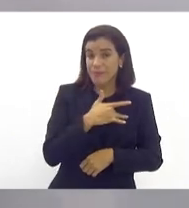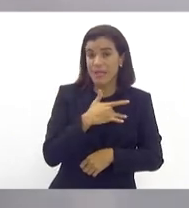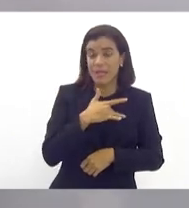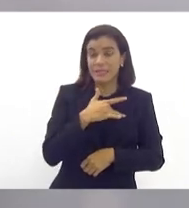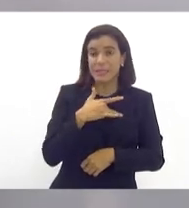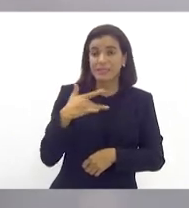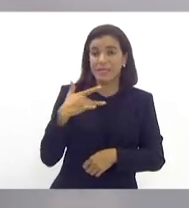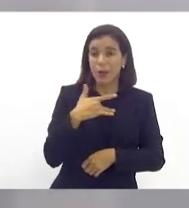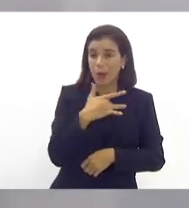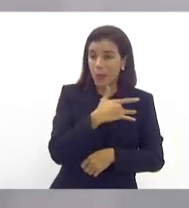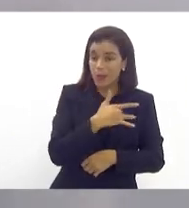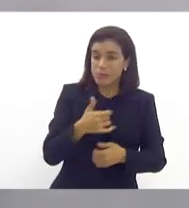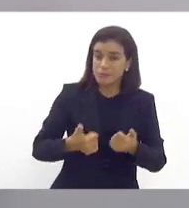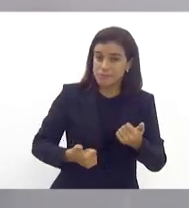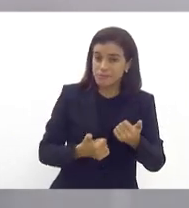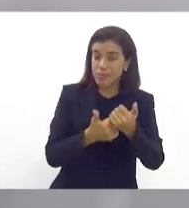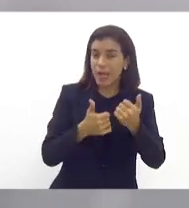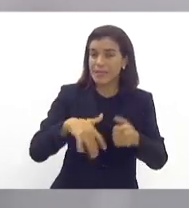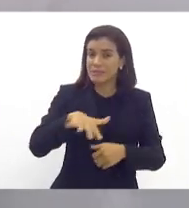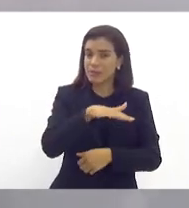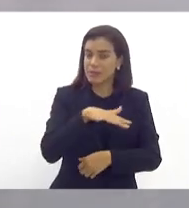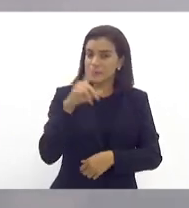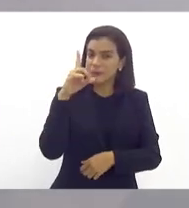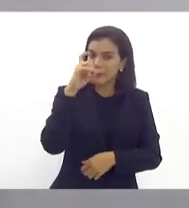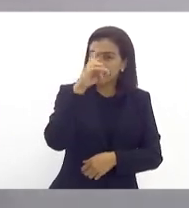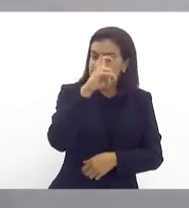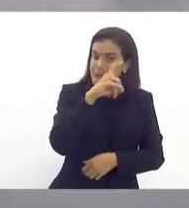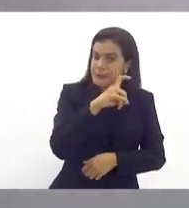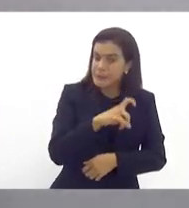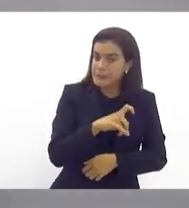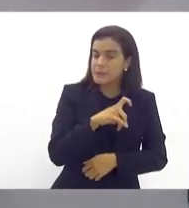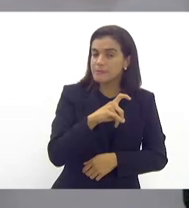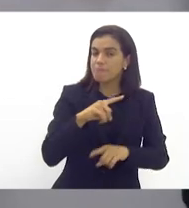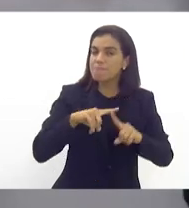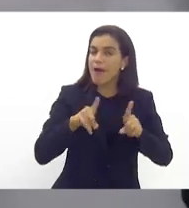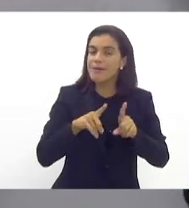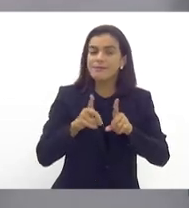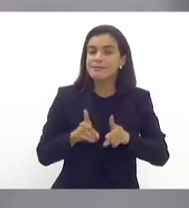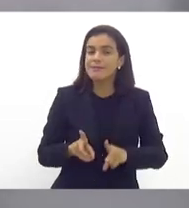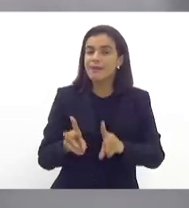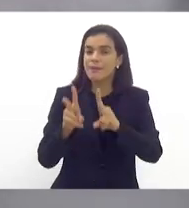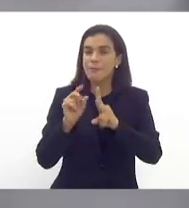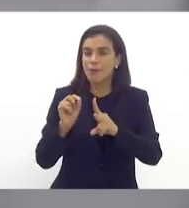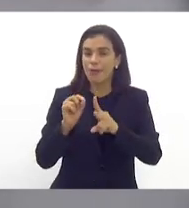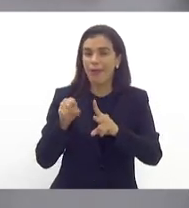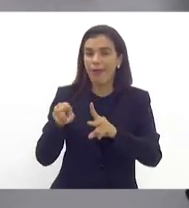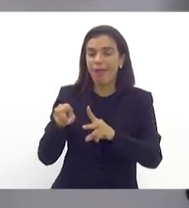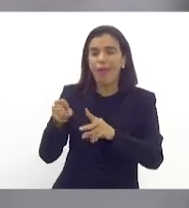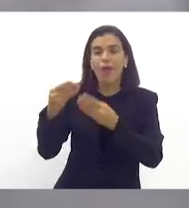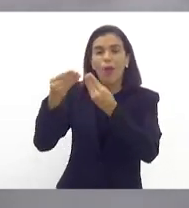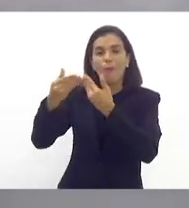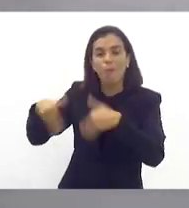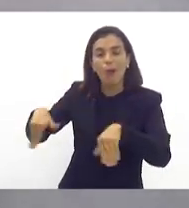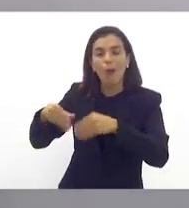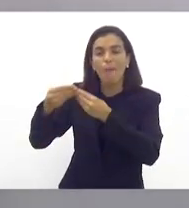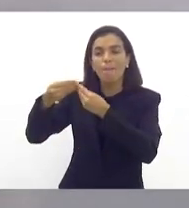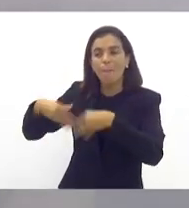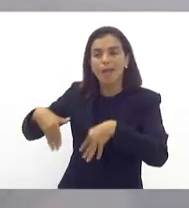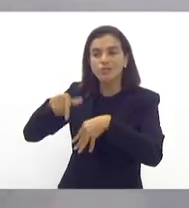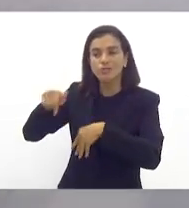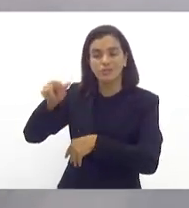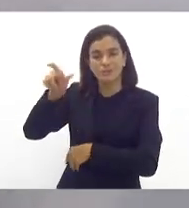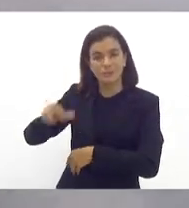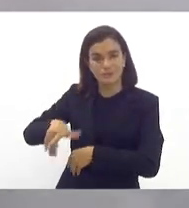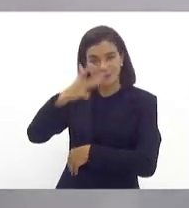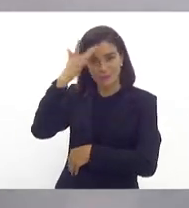suplementar essa crise que ela passa né mas que aí esbarra sempre no lado mais fraco né É sempre essa ponta